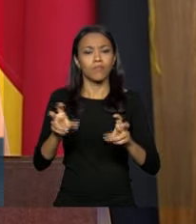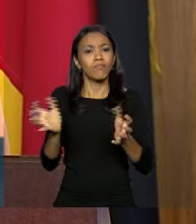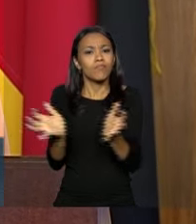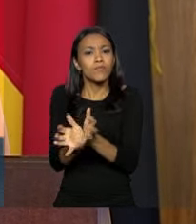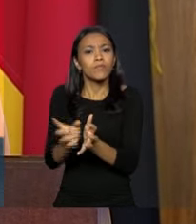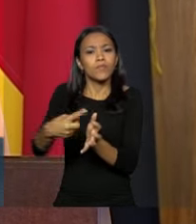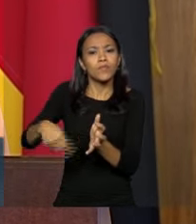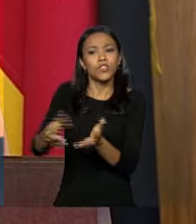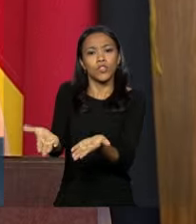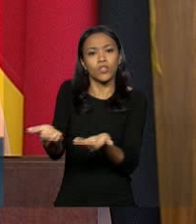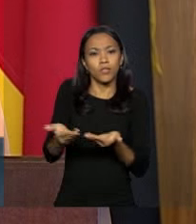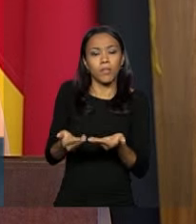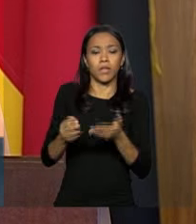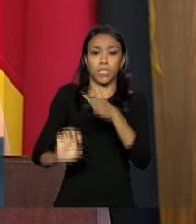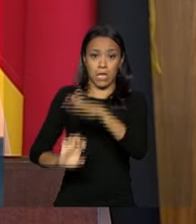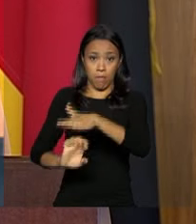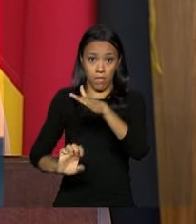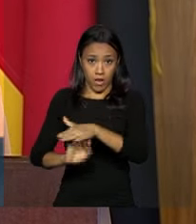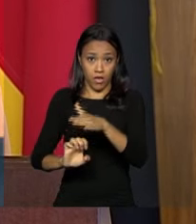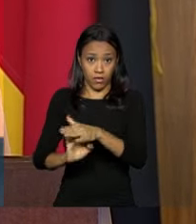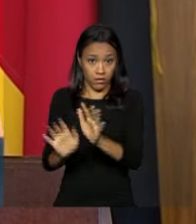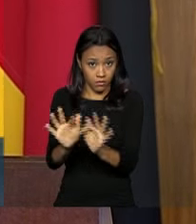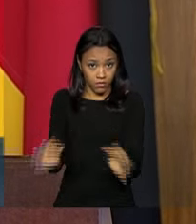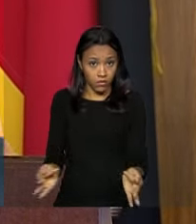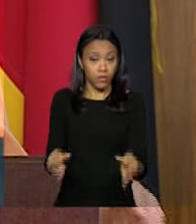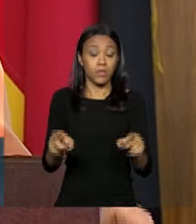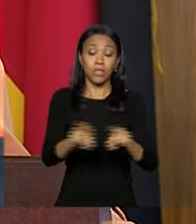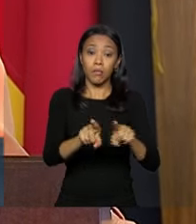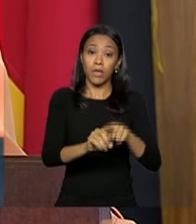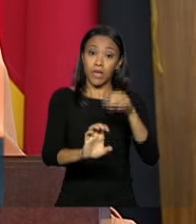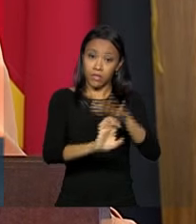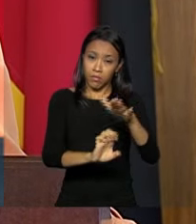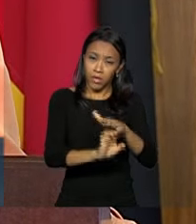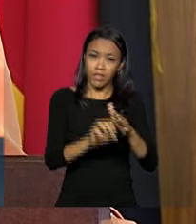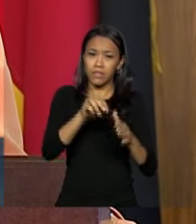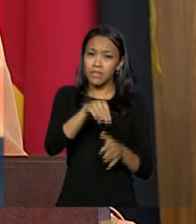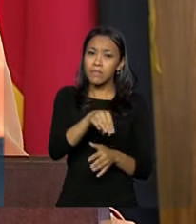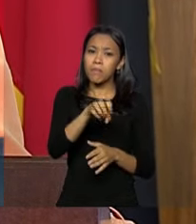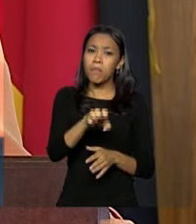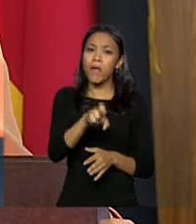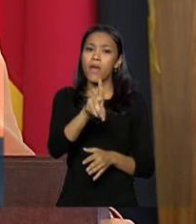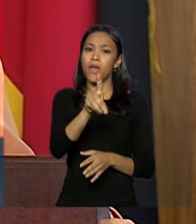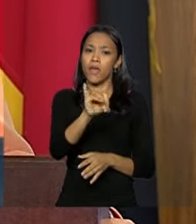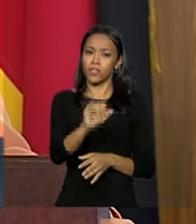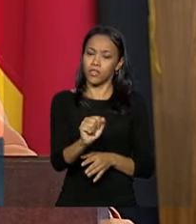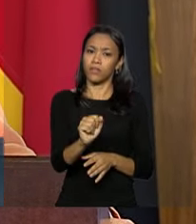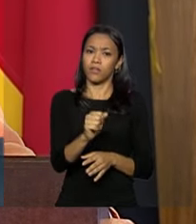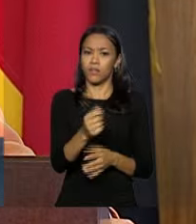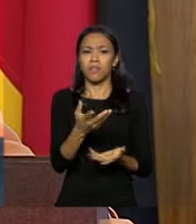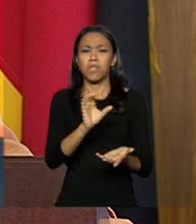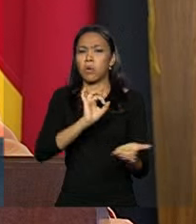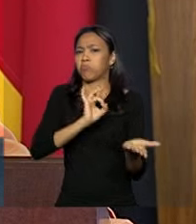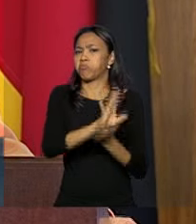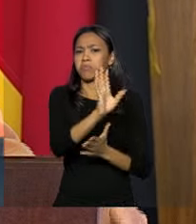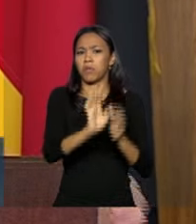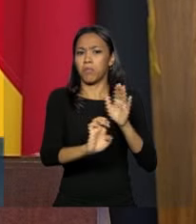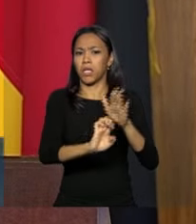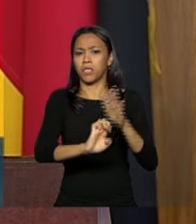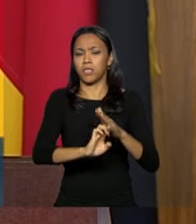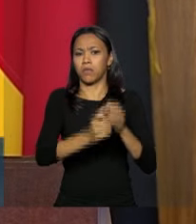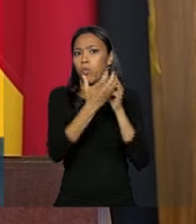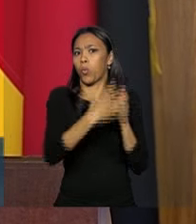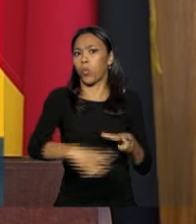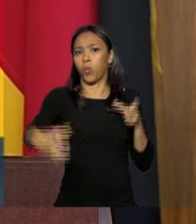médias empresas, ou seja, não se limitando às empresas grandes, abordando assuntos como a digitalização